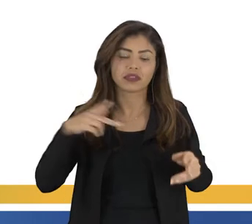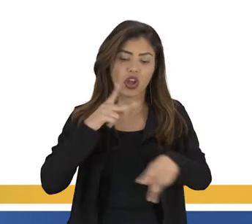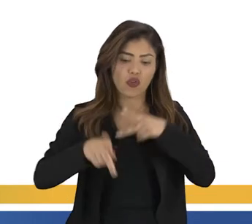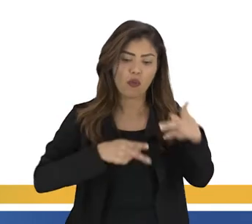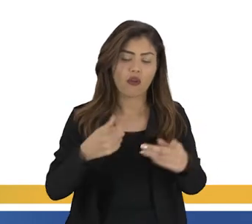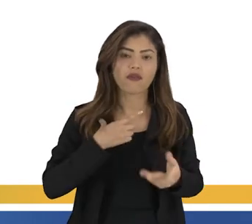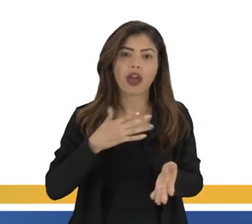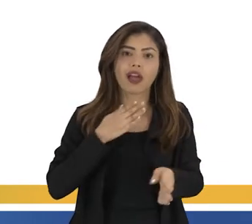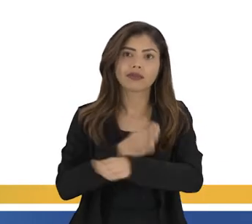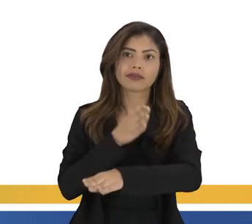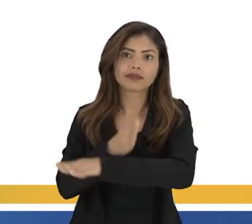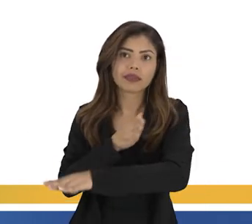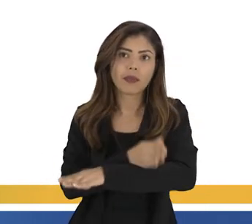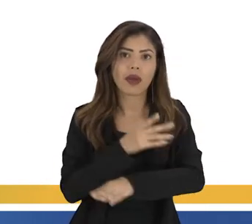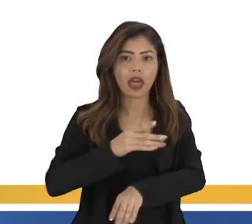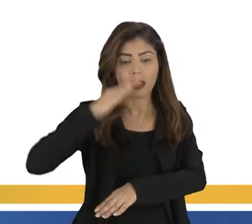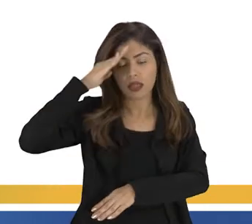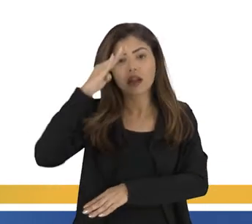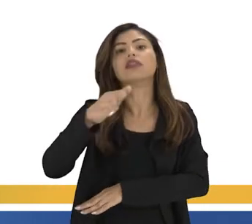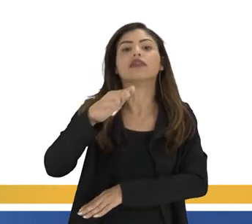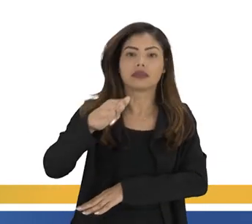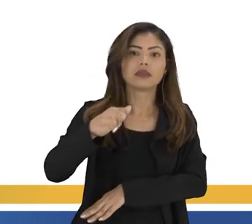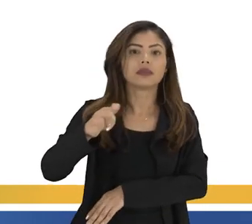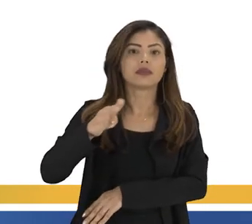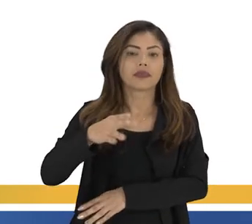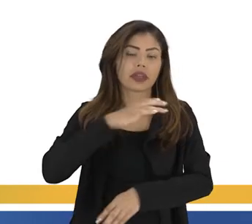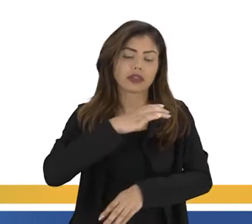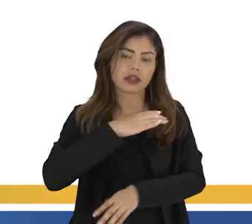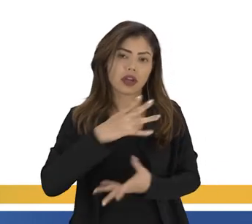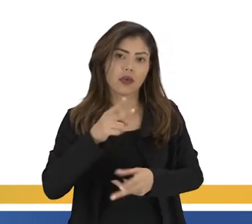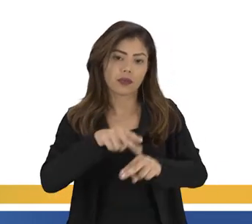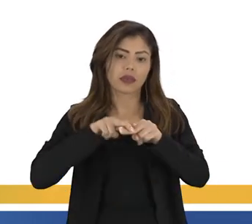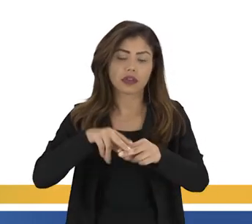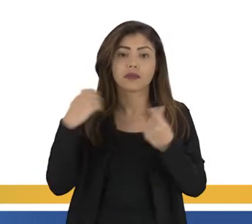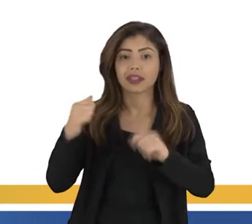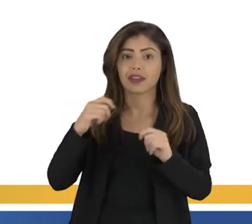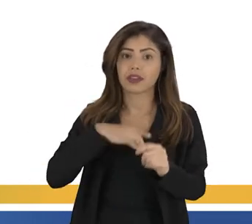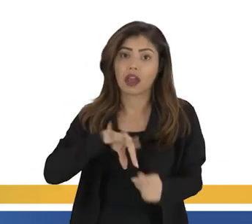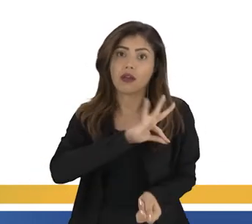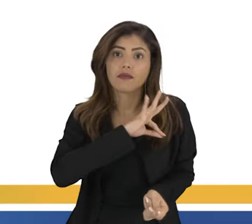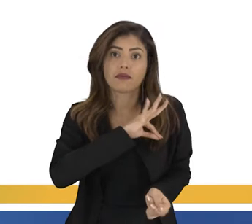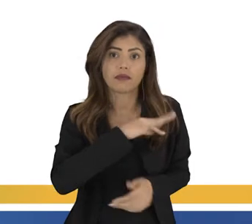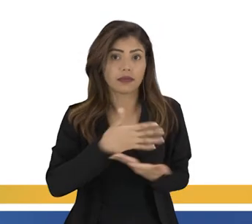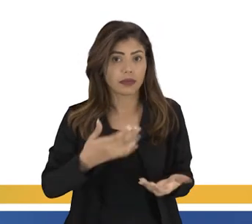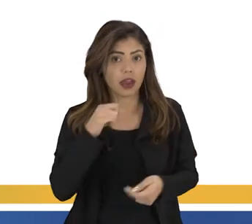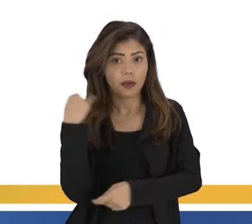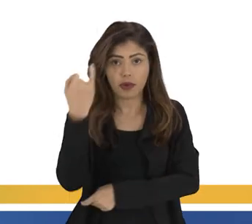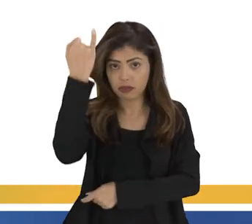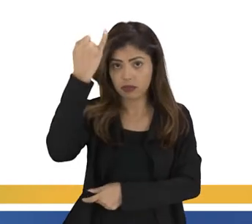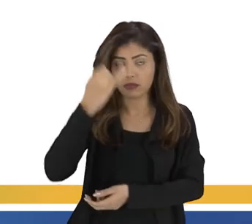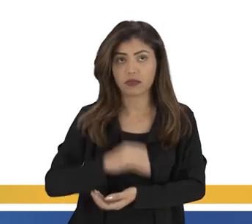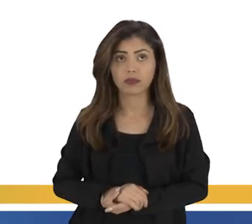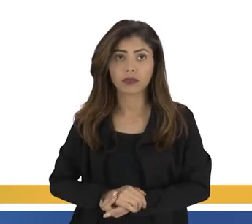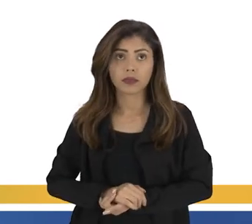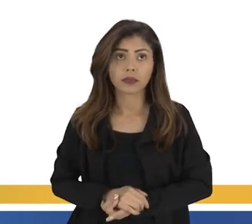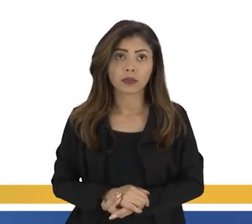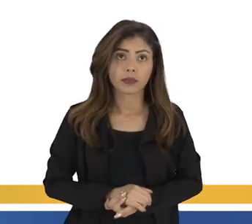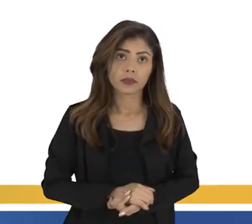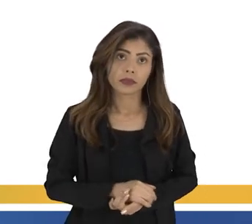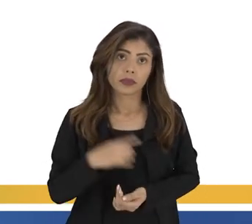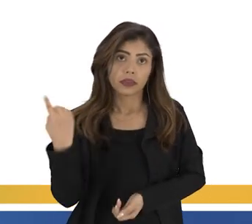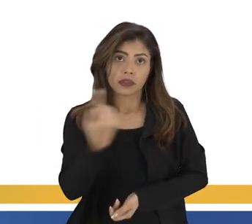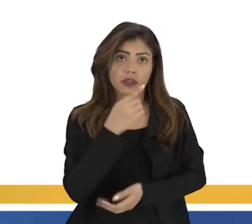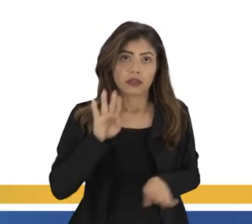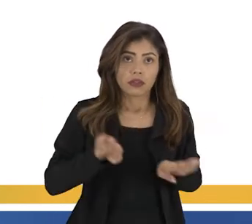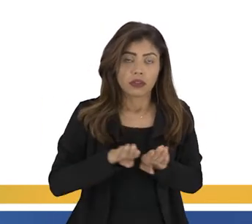vários povos vão tentar dominar a cidade por isso era necessário um exército essa militarização era fundamental a